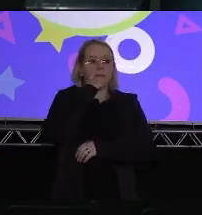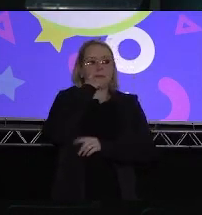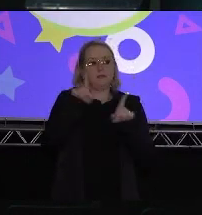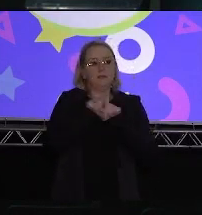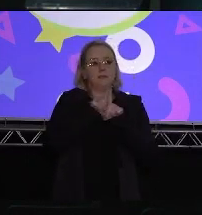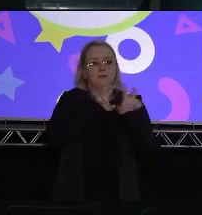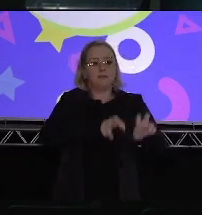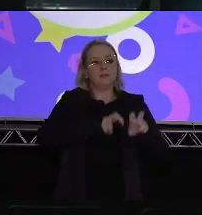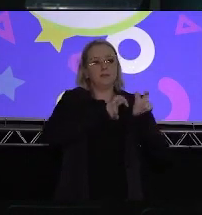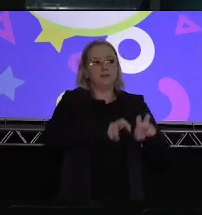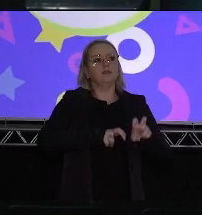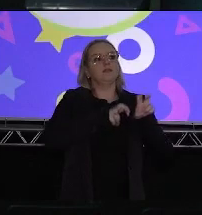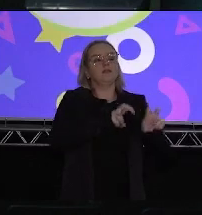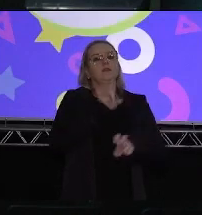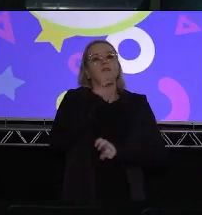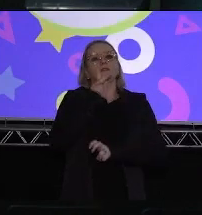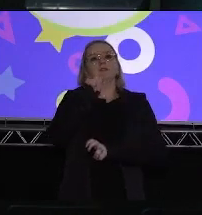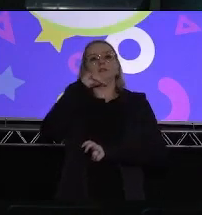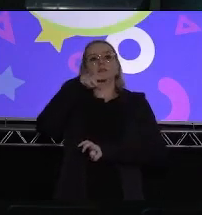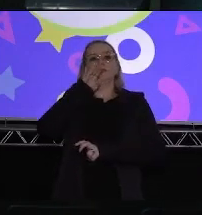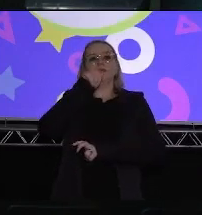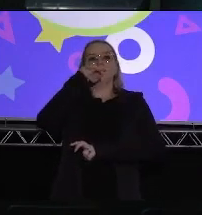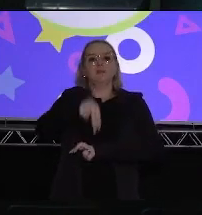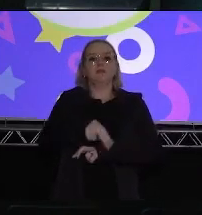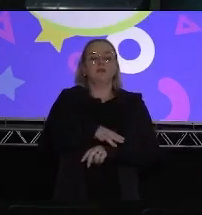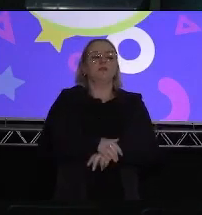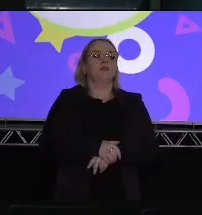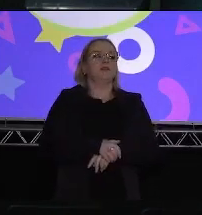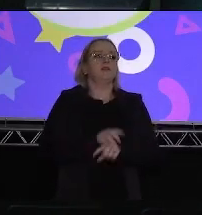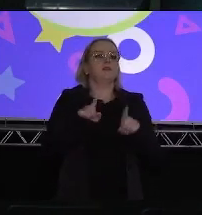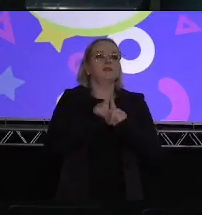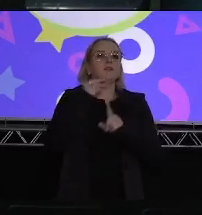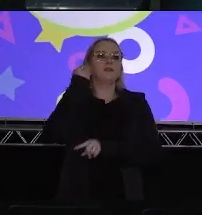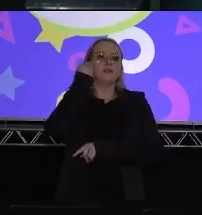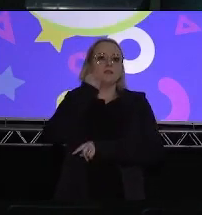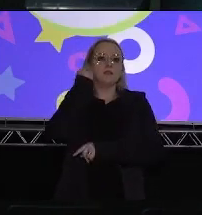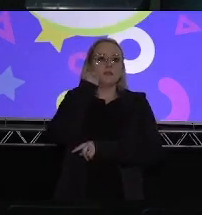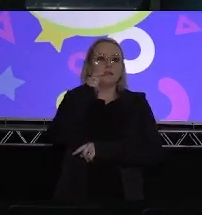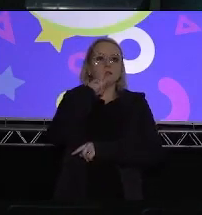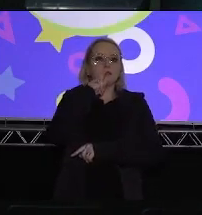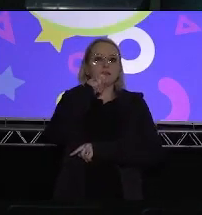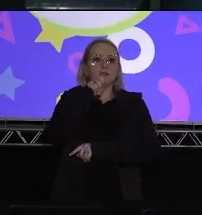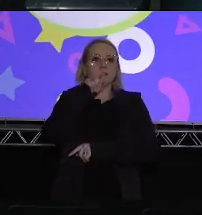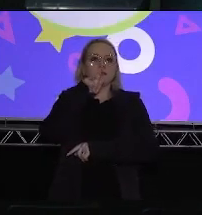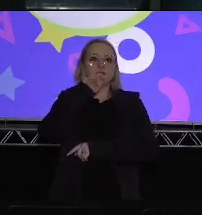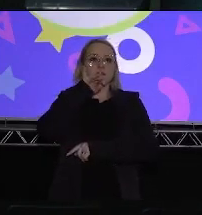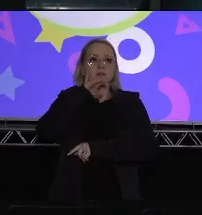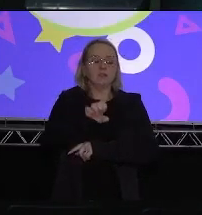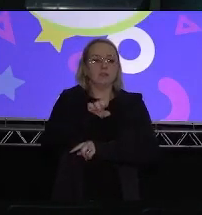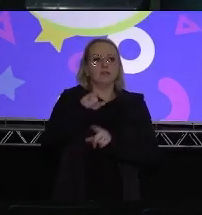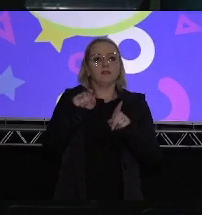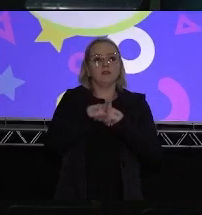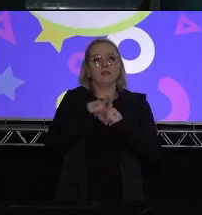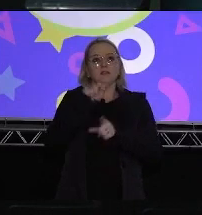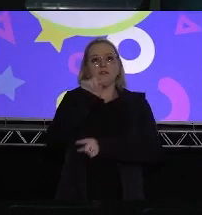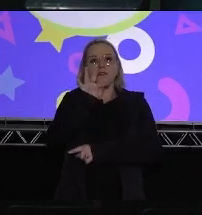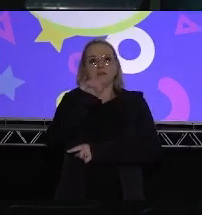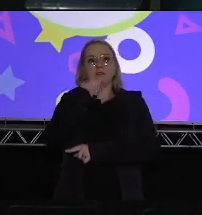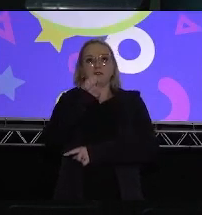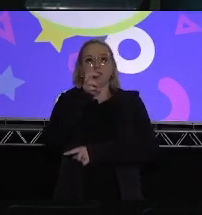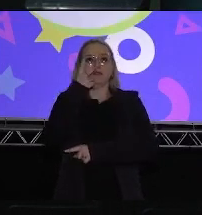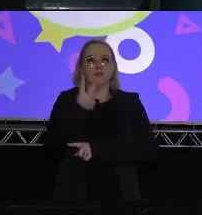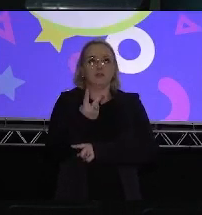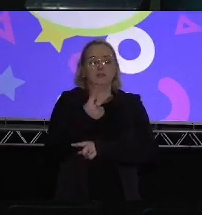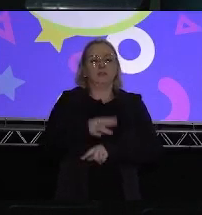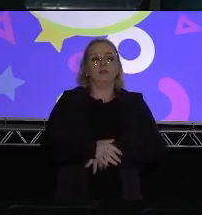também, Kanban, daily meeting, vivência ágil desde o primeiro momento, desde o dia 1, na fase 2, assim como foi também na